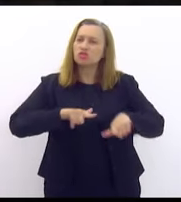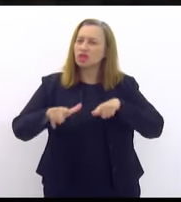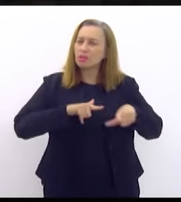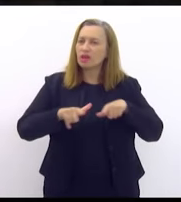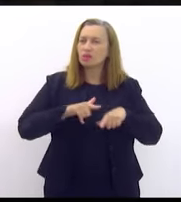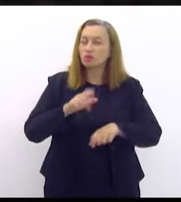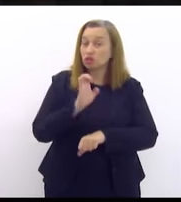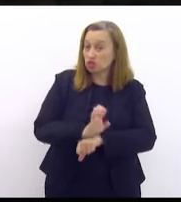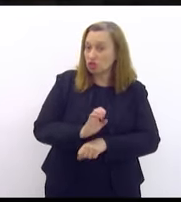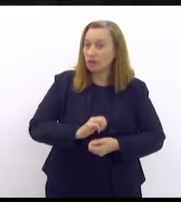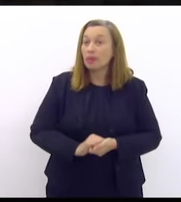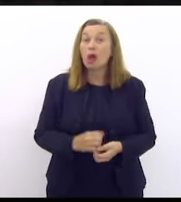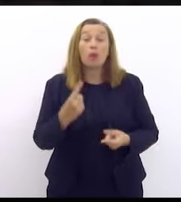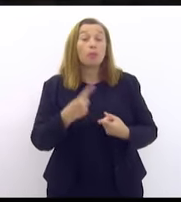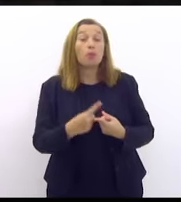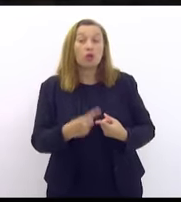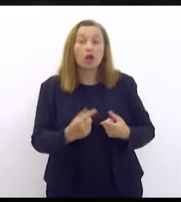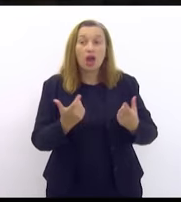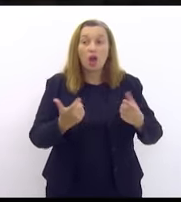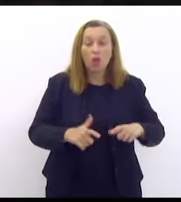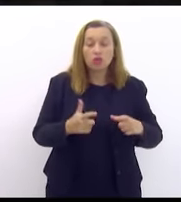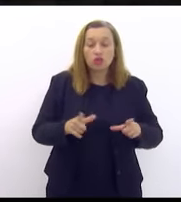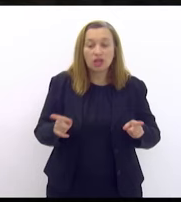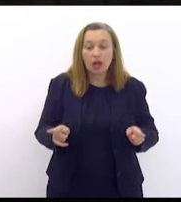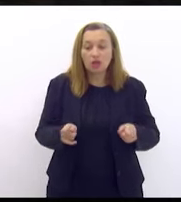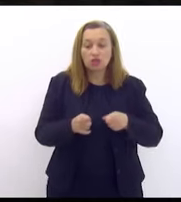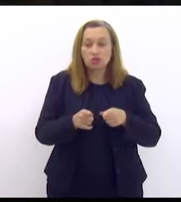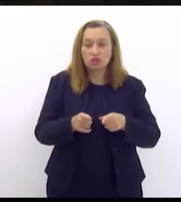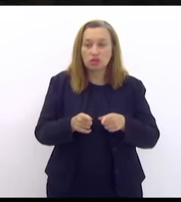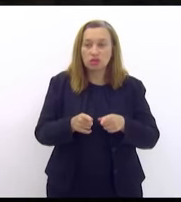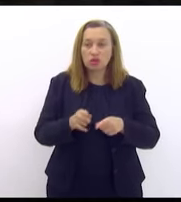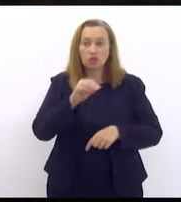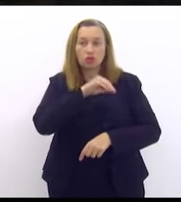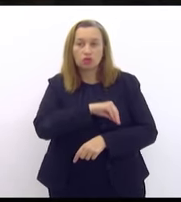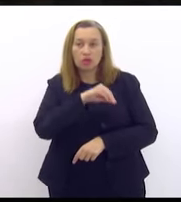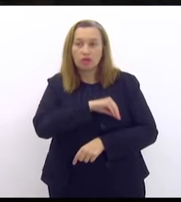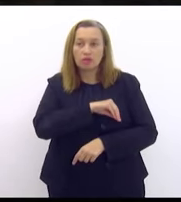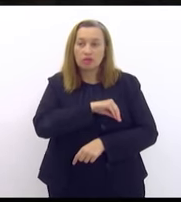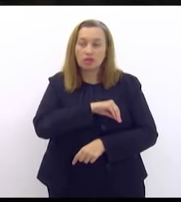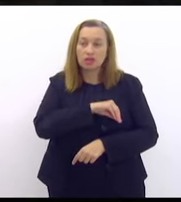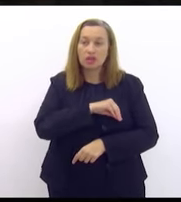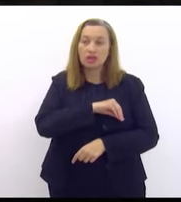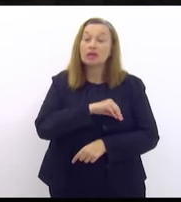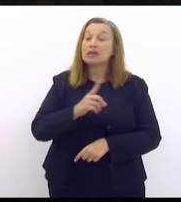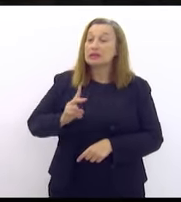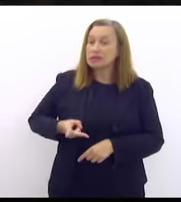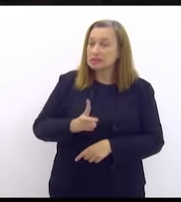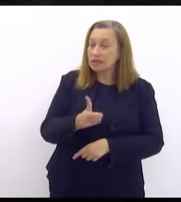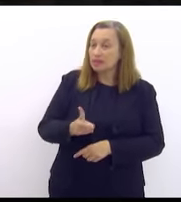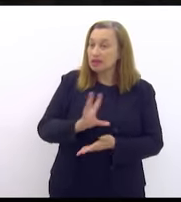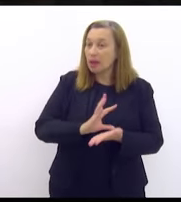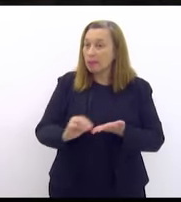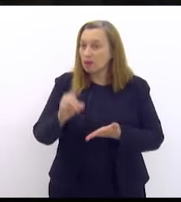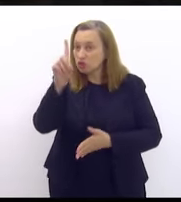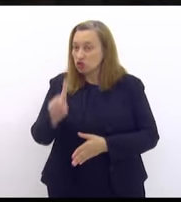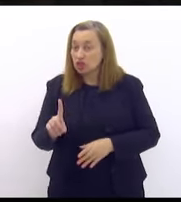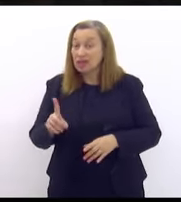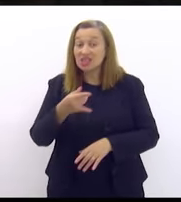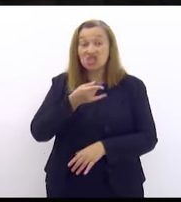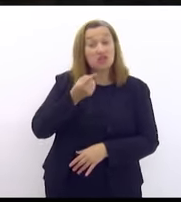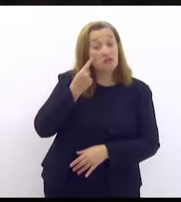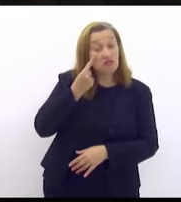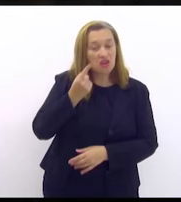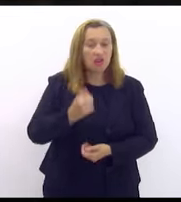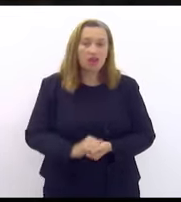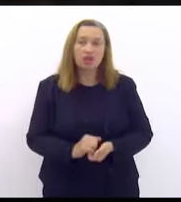desse estado. Porque aonde há as reduções orçamentárias é justamente na pauta de direitos. Então, a gente vê, por exemplo,